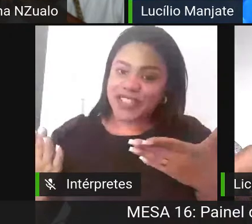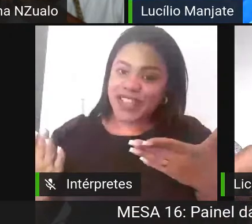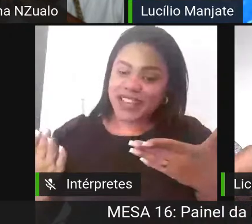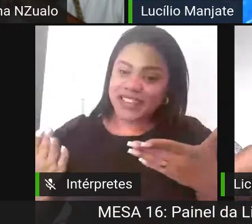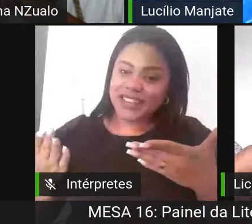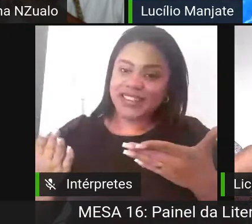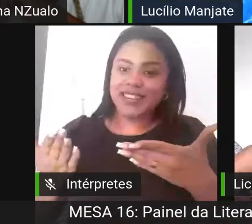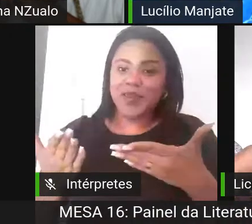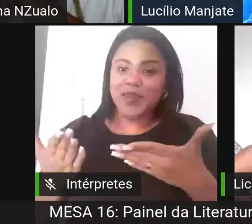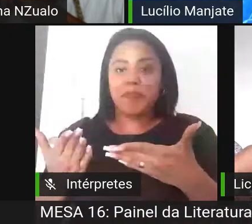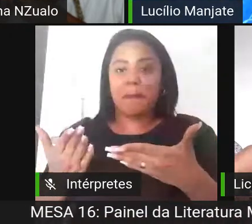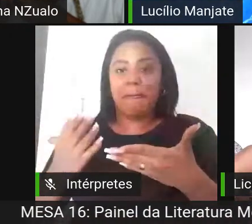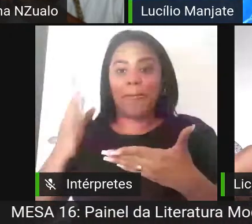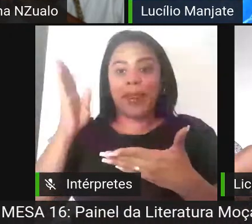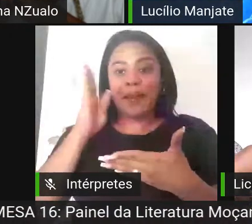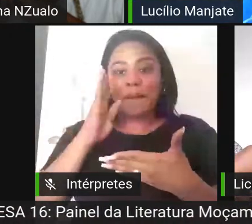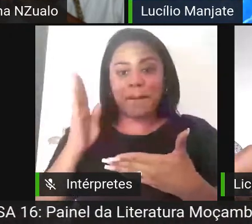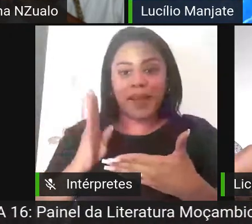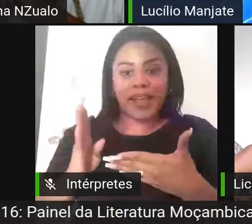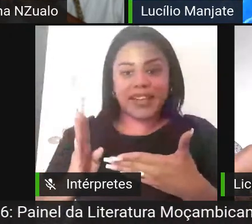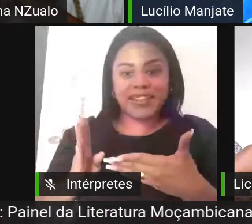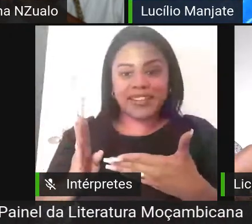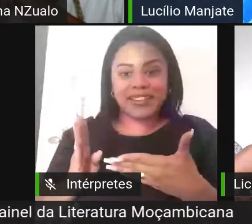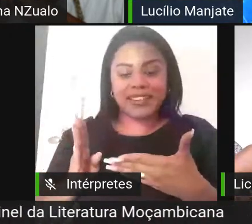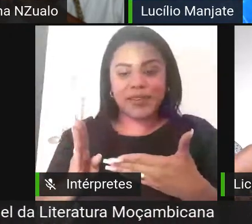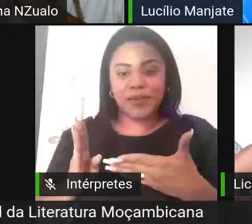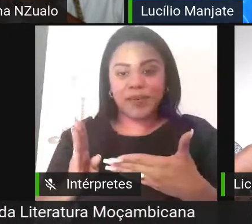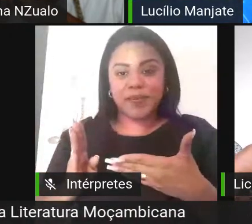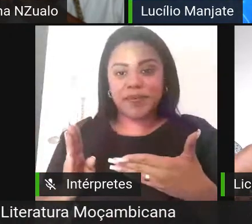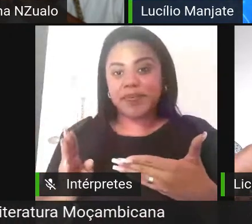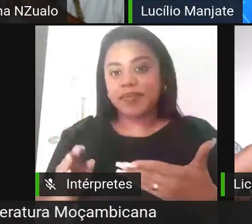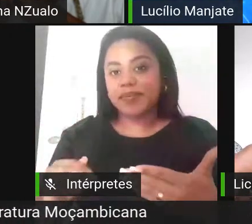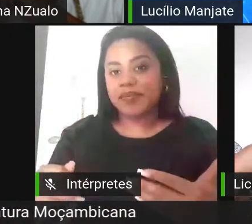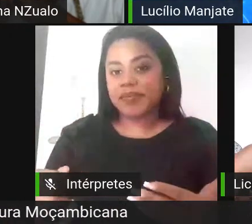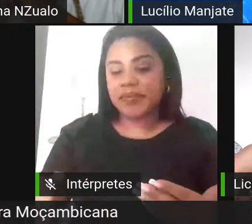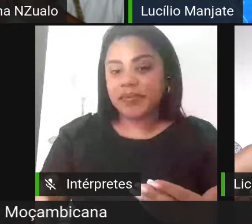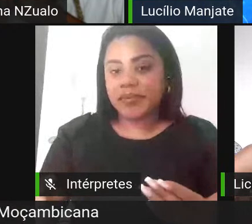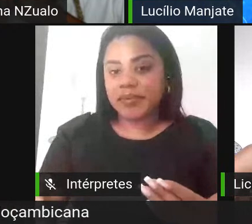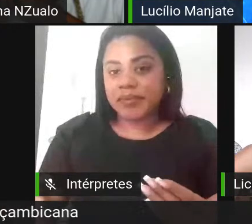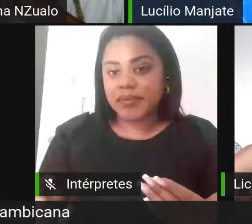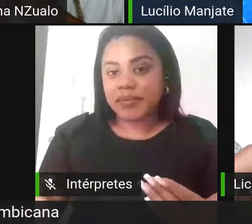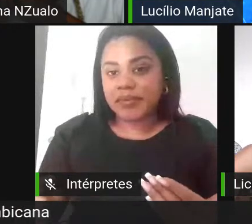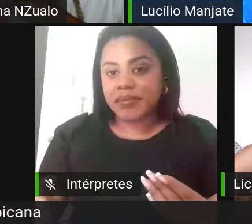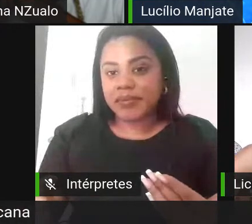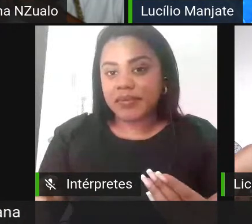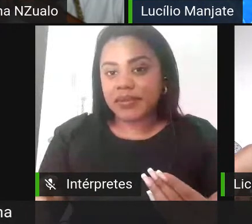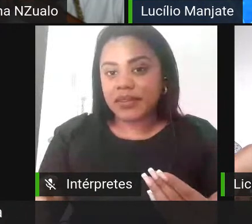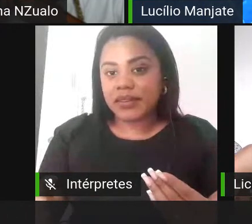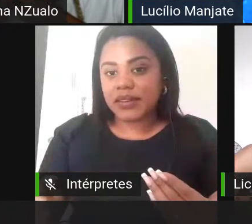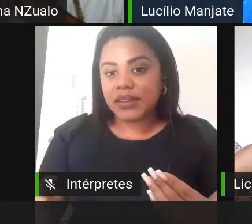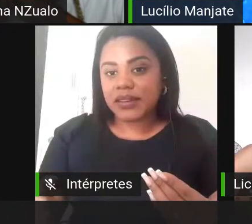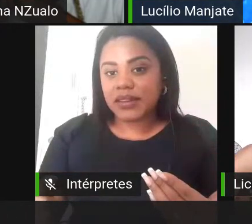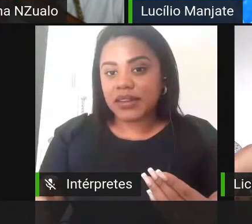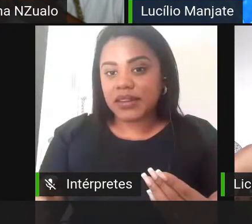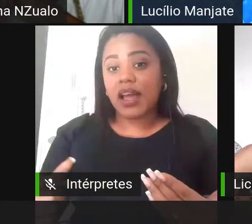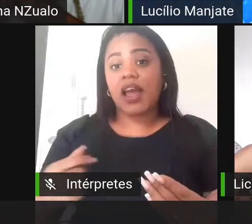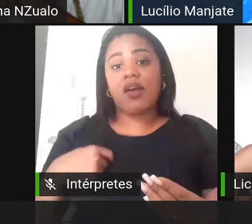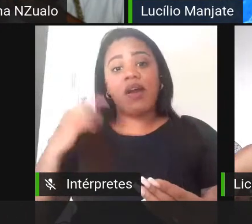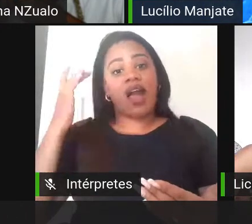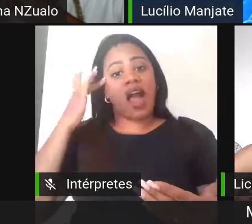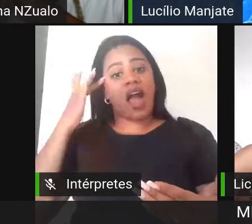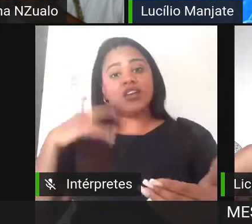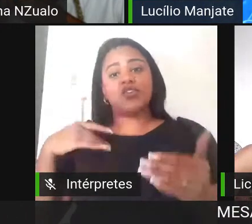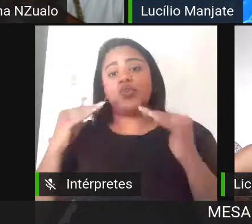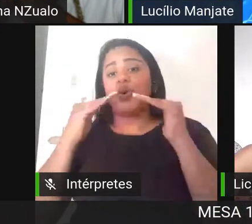convosco. Desculpa, José. Eu acho que há de ser consensual entre os meus pares aqui.